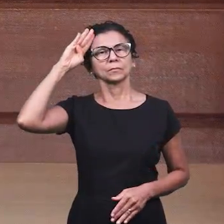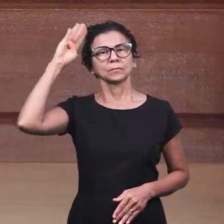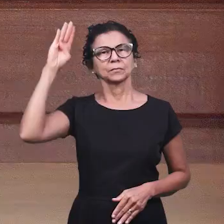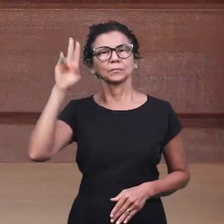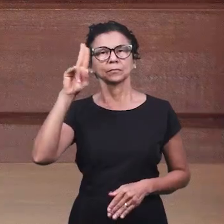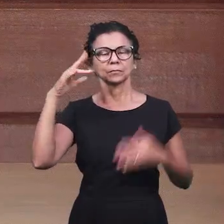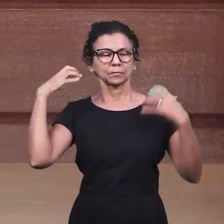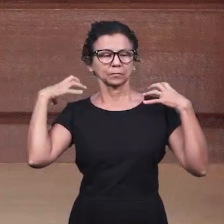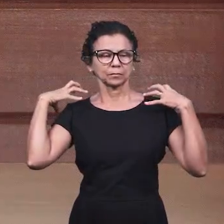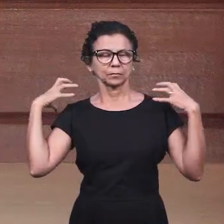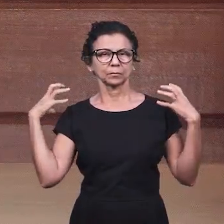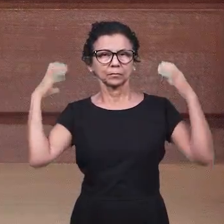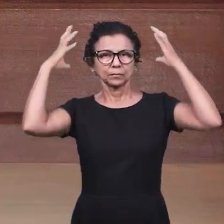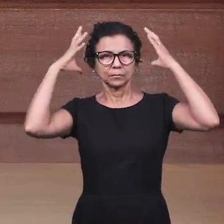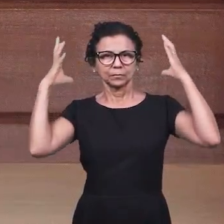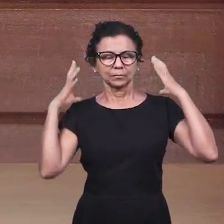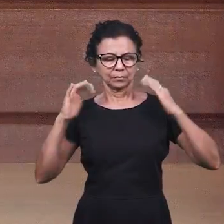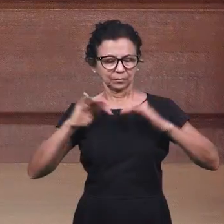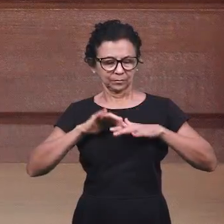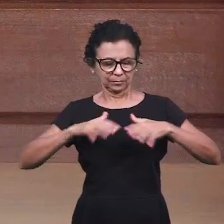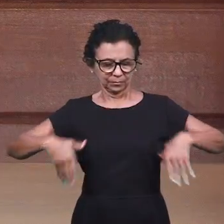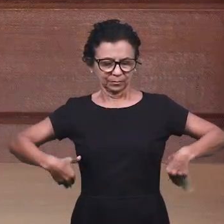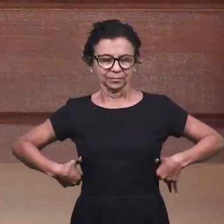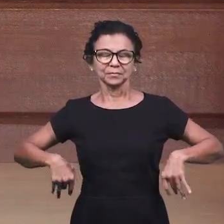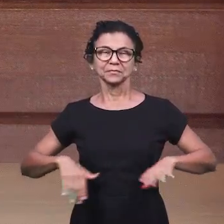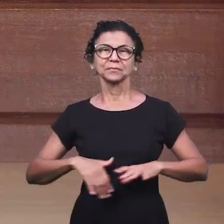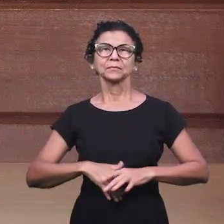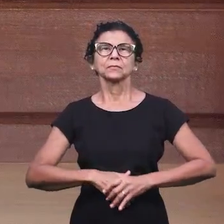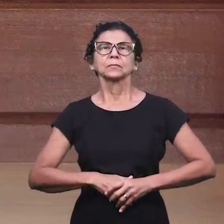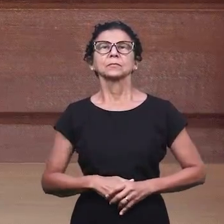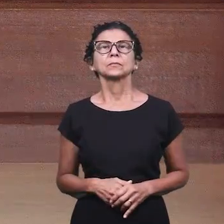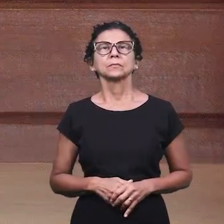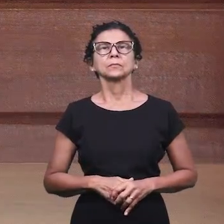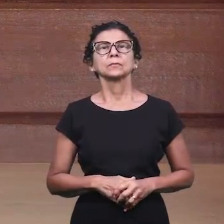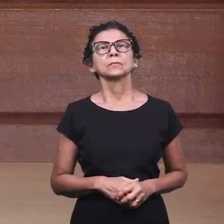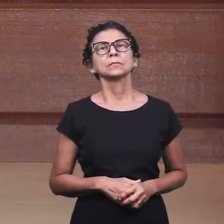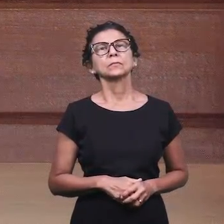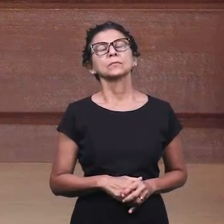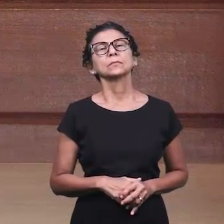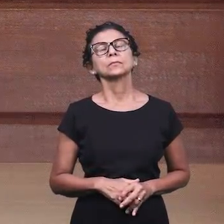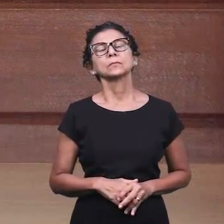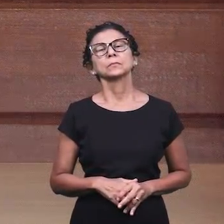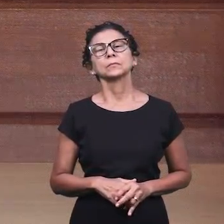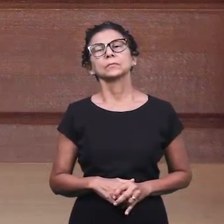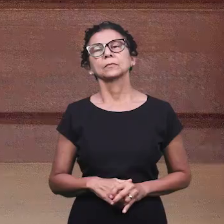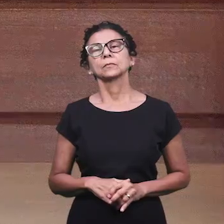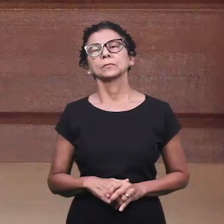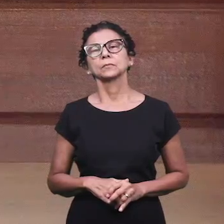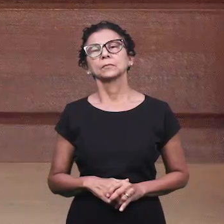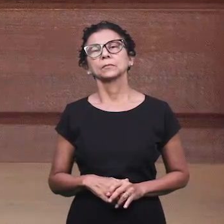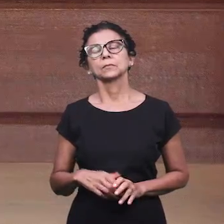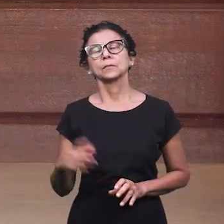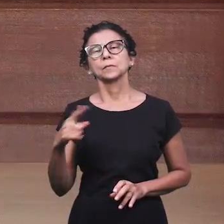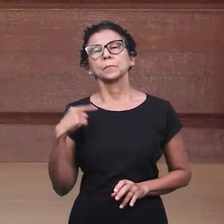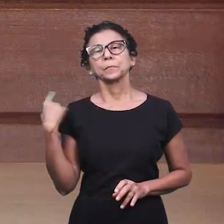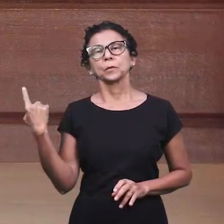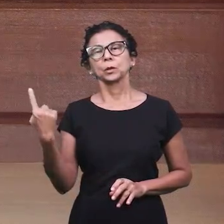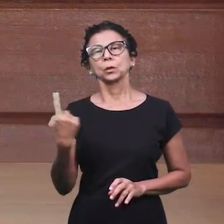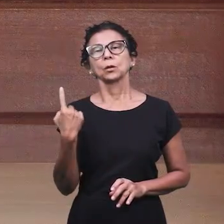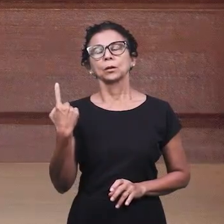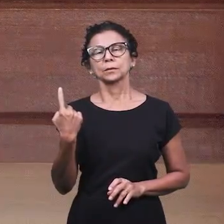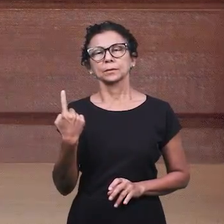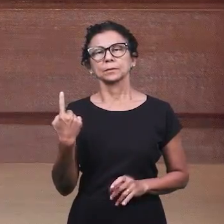preservar? É pela palavra. Eu queria citar aqui um texto muito importante para nós, está